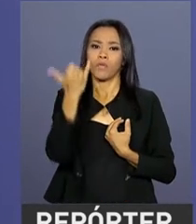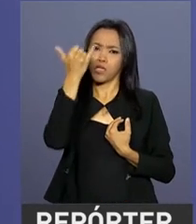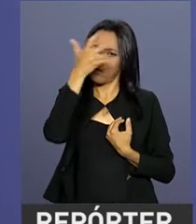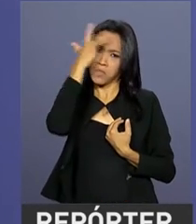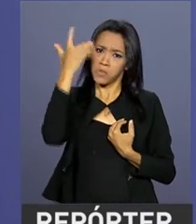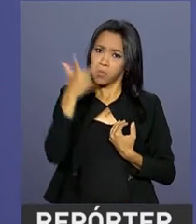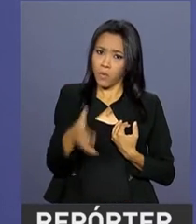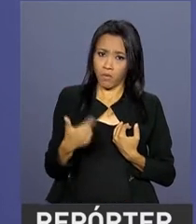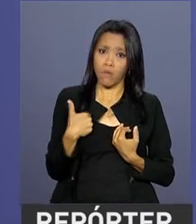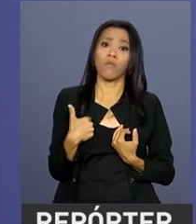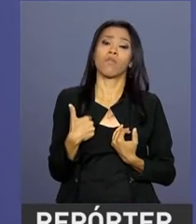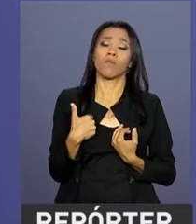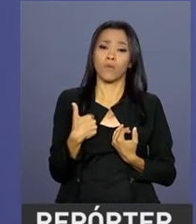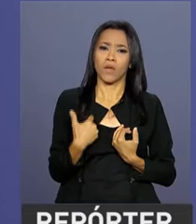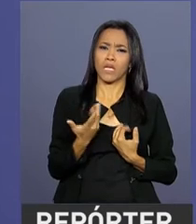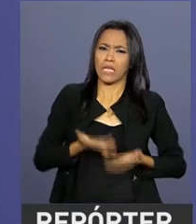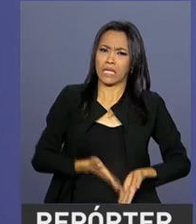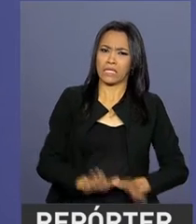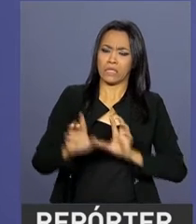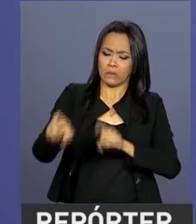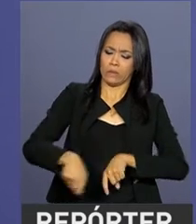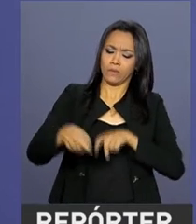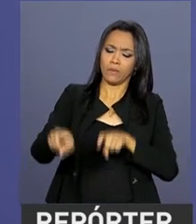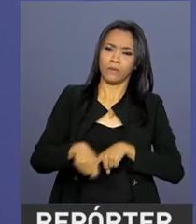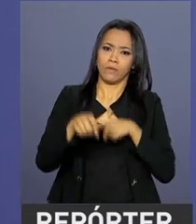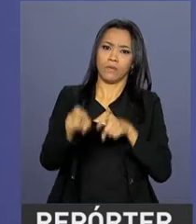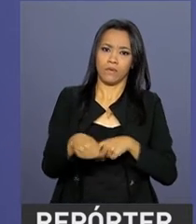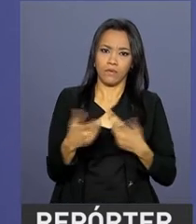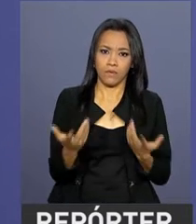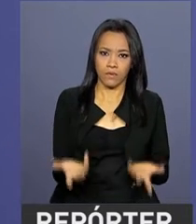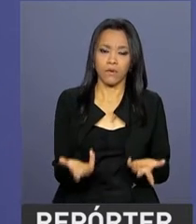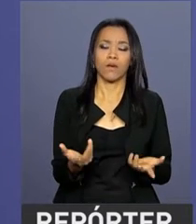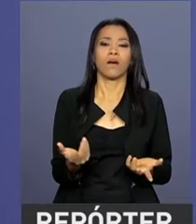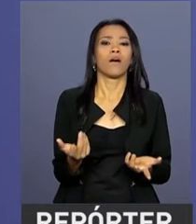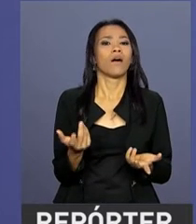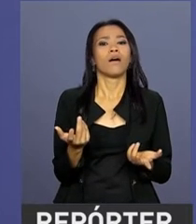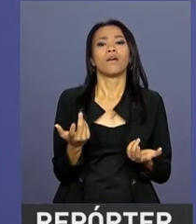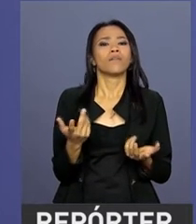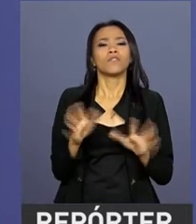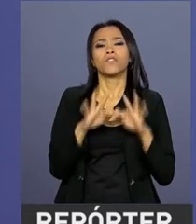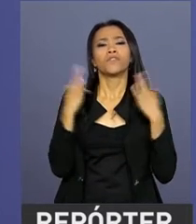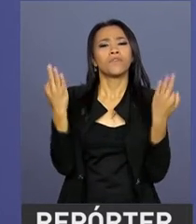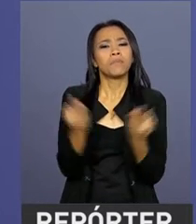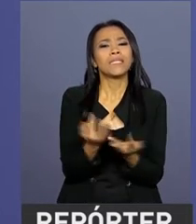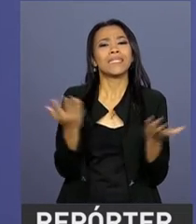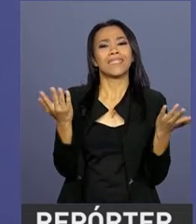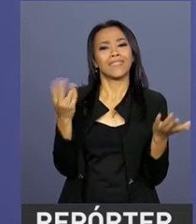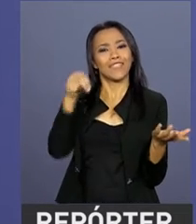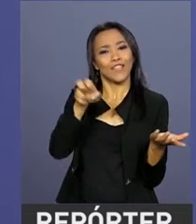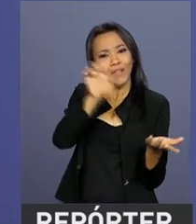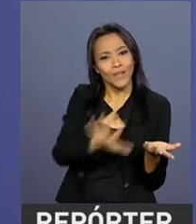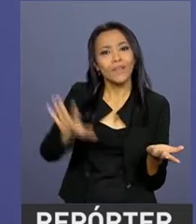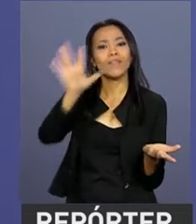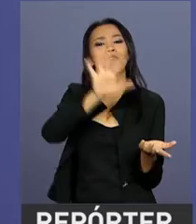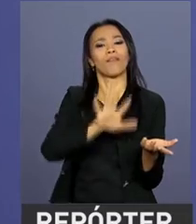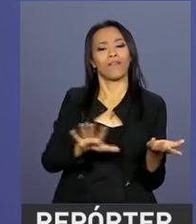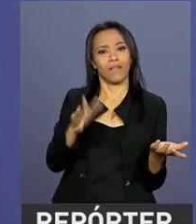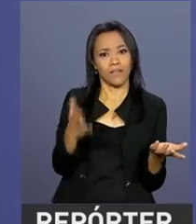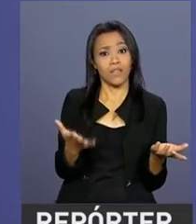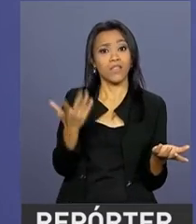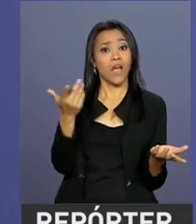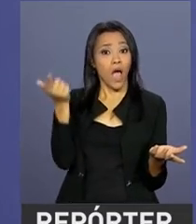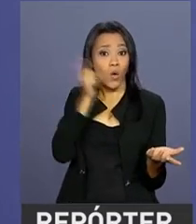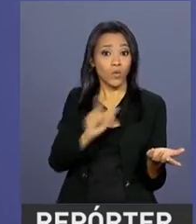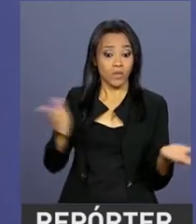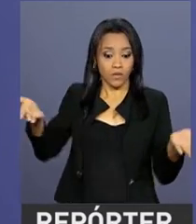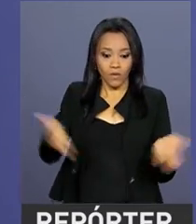eu, oriunda de zona rural, daquela típica família nordestina, a chegar